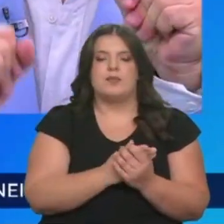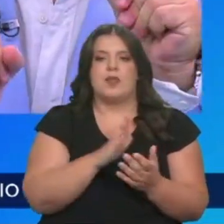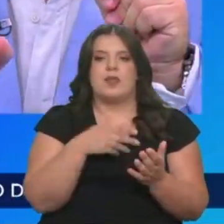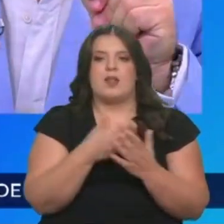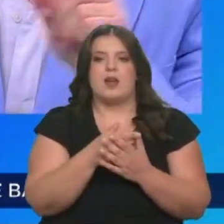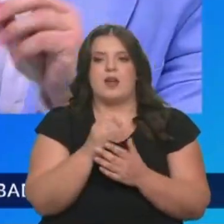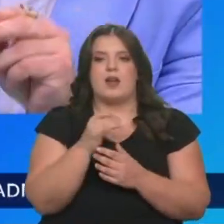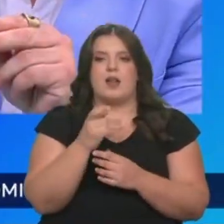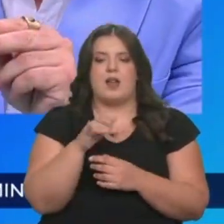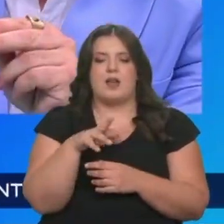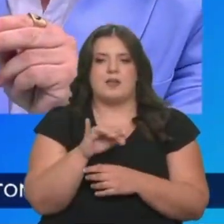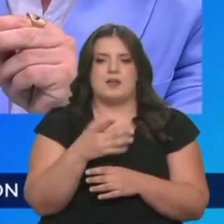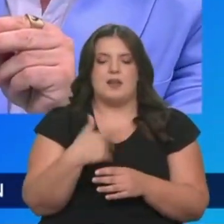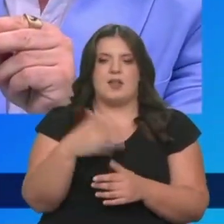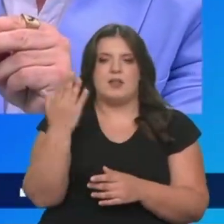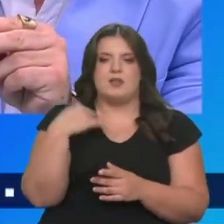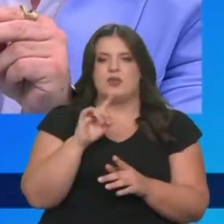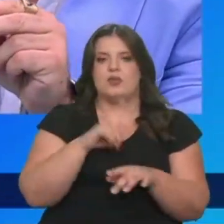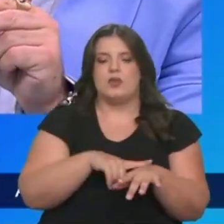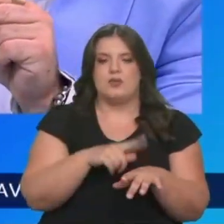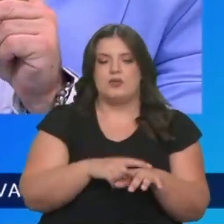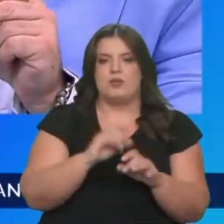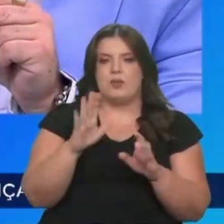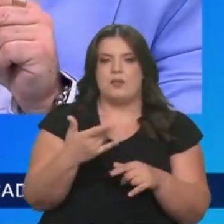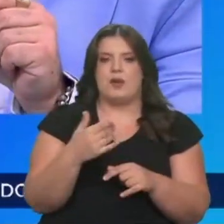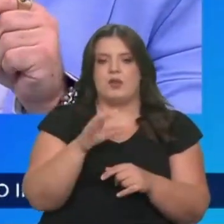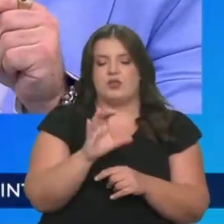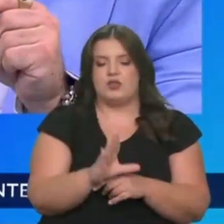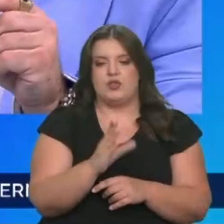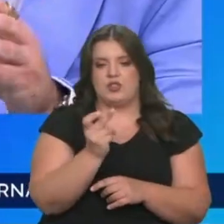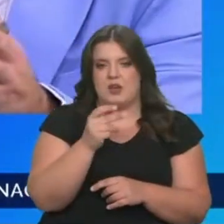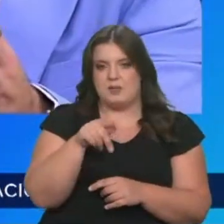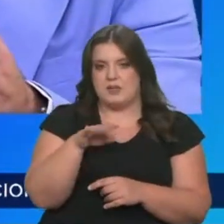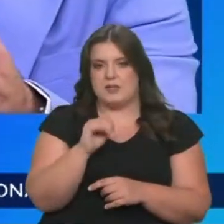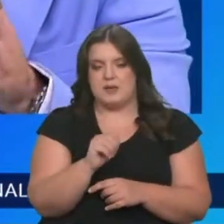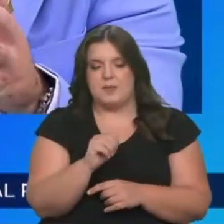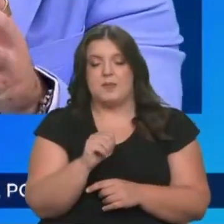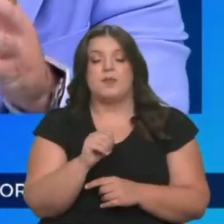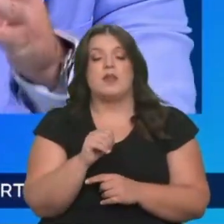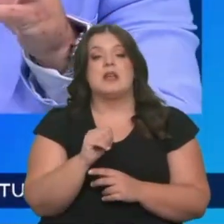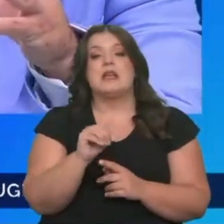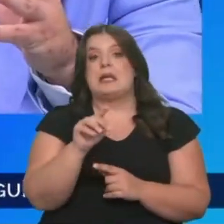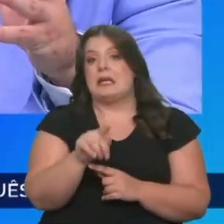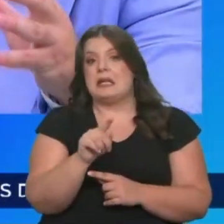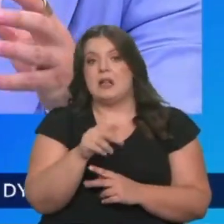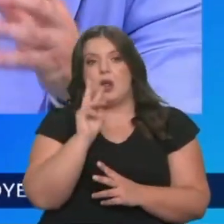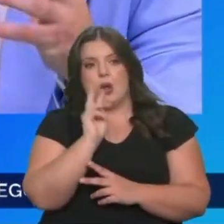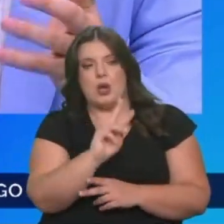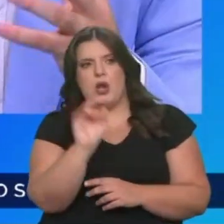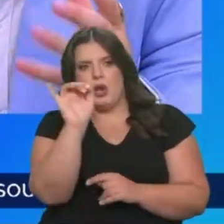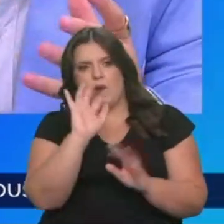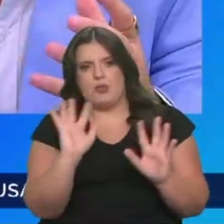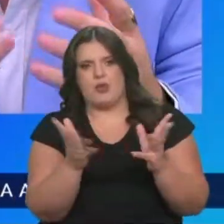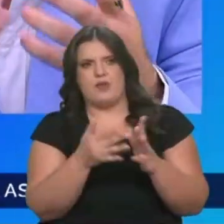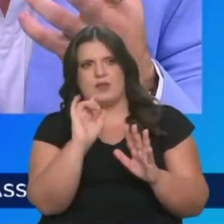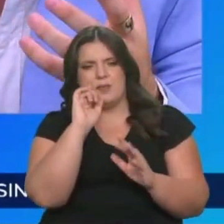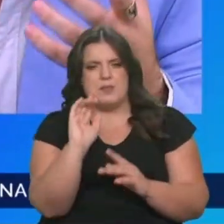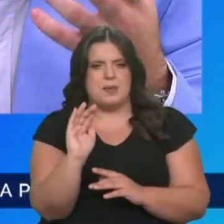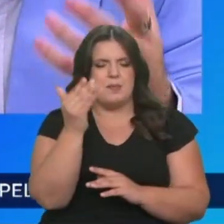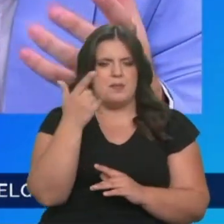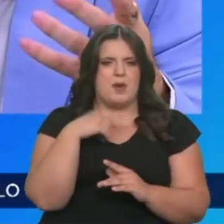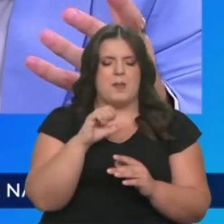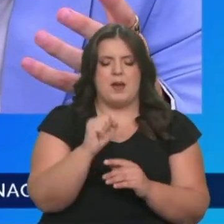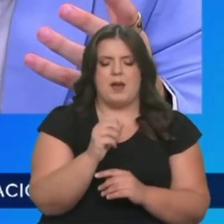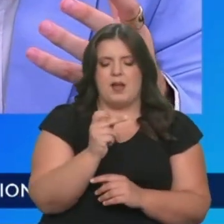galáxias ancestrais. Nos primeiros tempos da operação do James Webb, do telescópio espacial James Webb, em que ele olhou para o universo primordial, para as